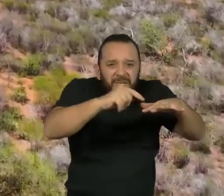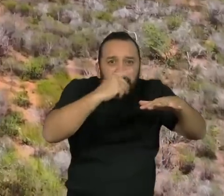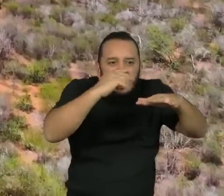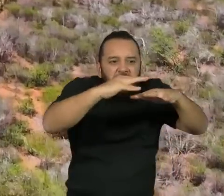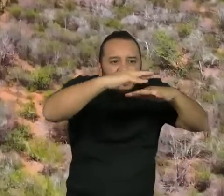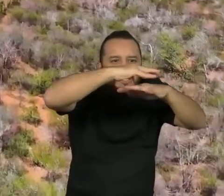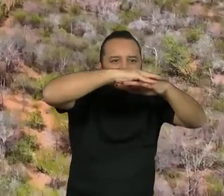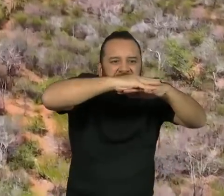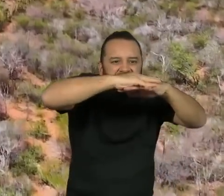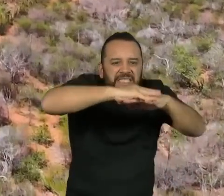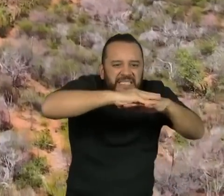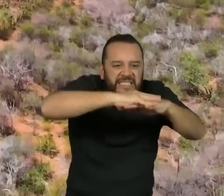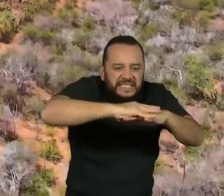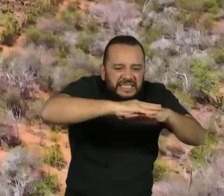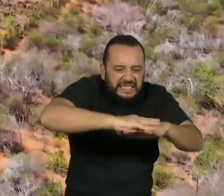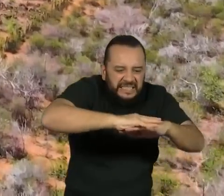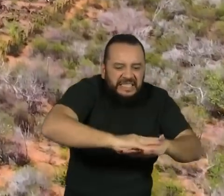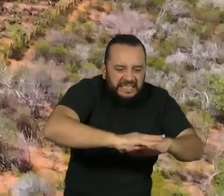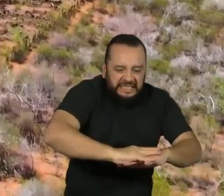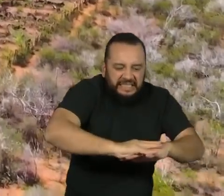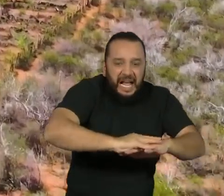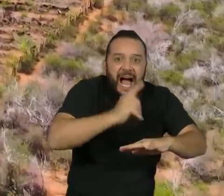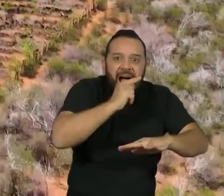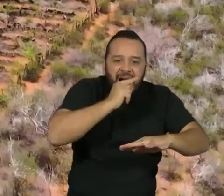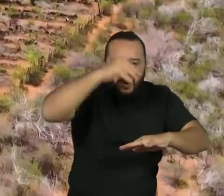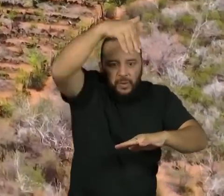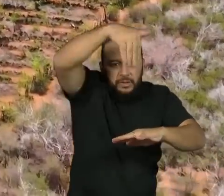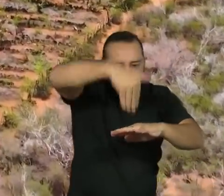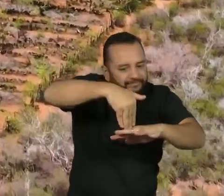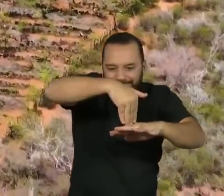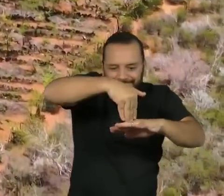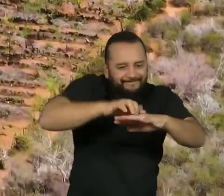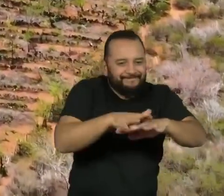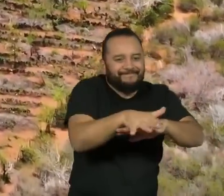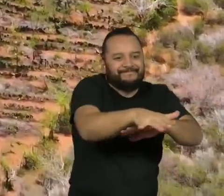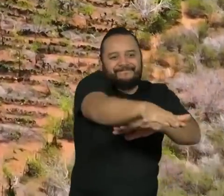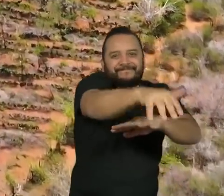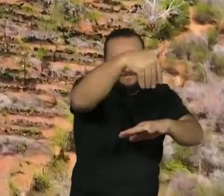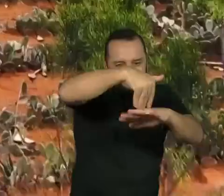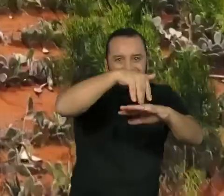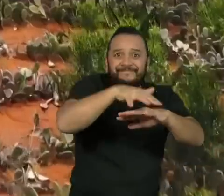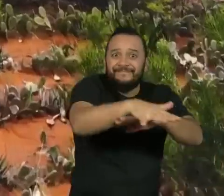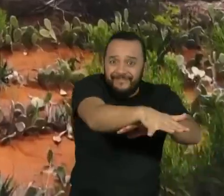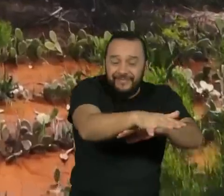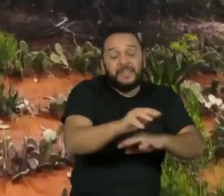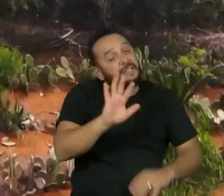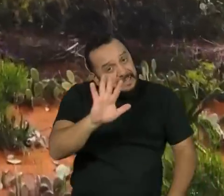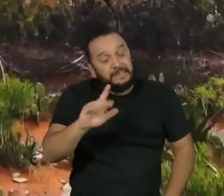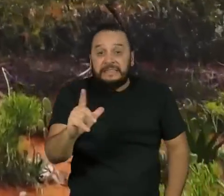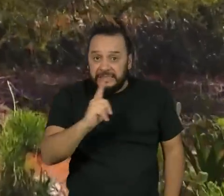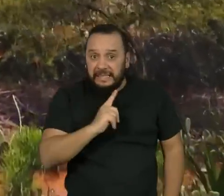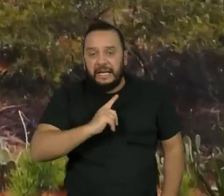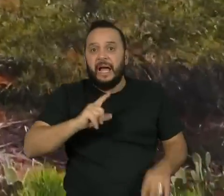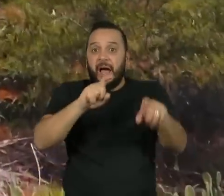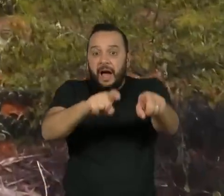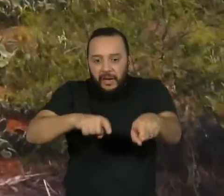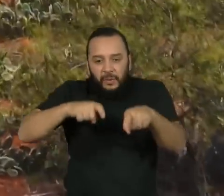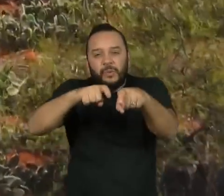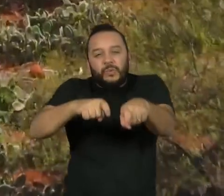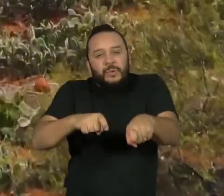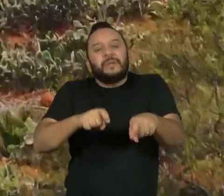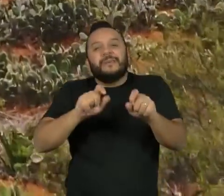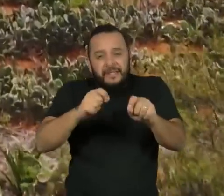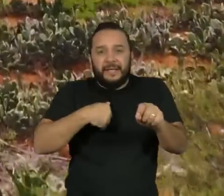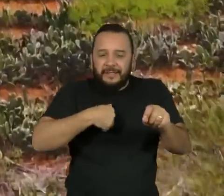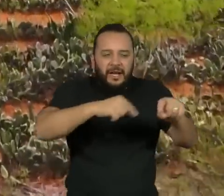Então, isso facilita o escoamento da água. A agricultura regenerativa é uma agricultura que supõe, né, um uso sustentável